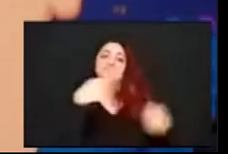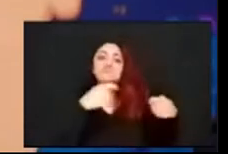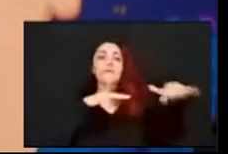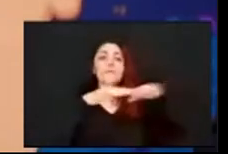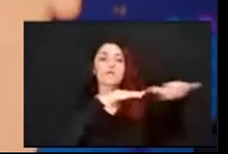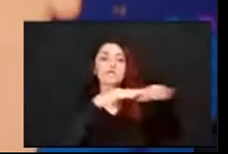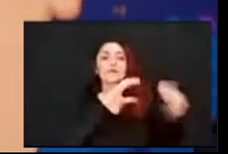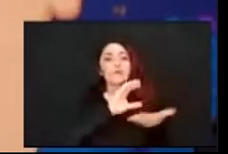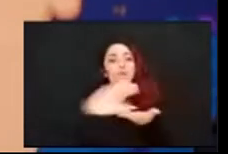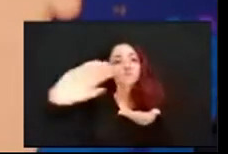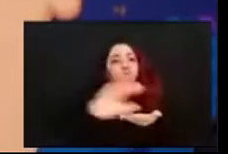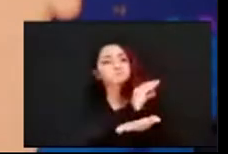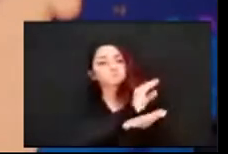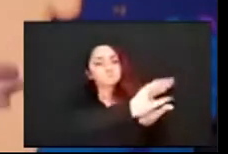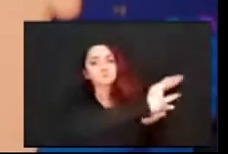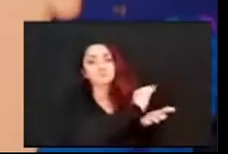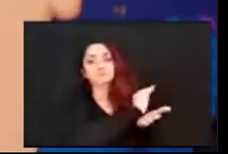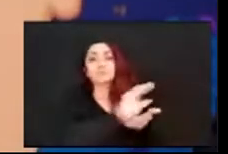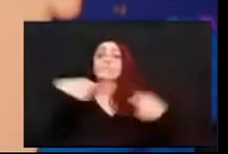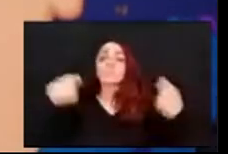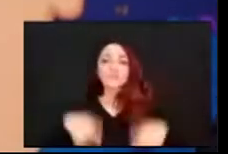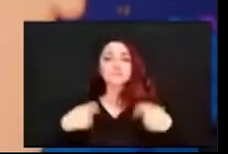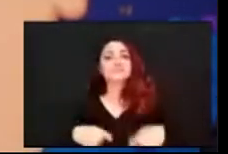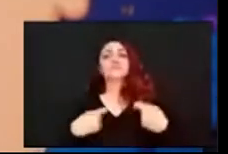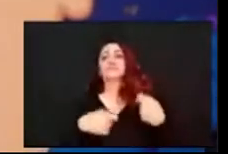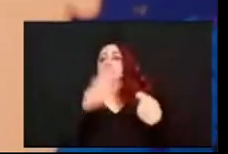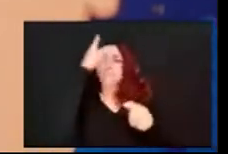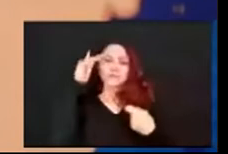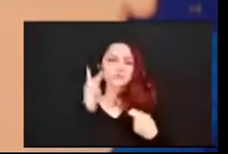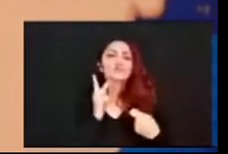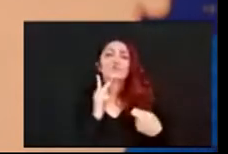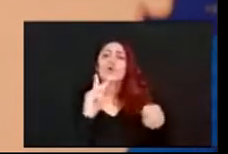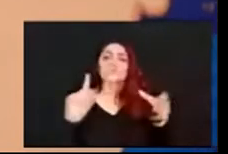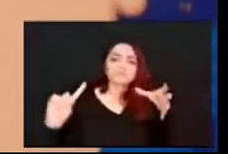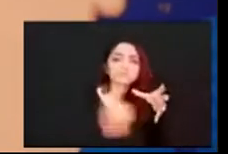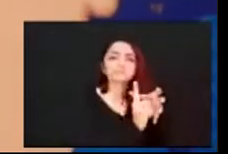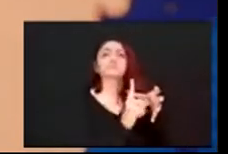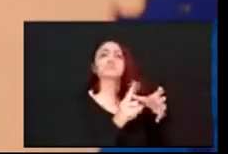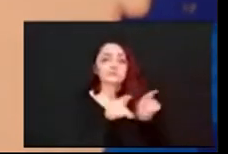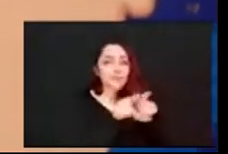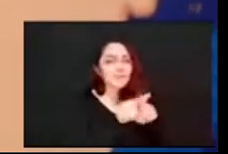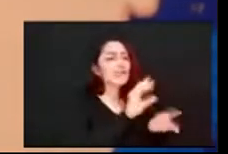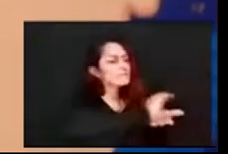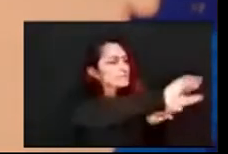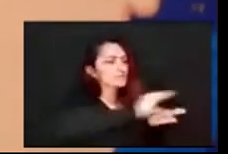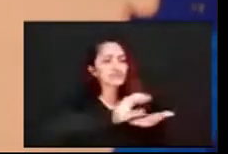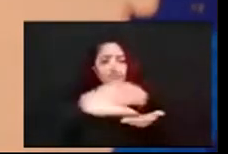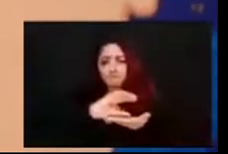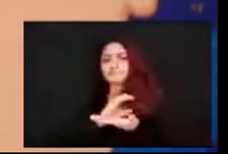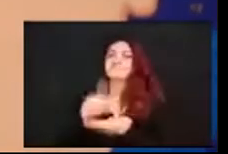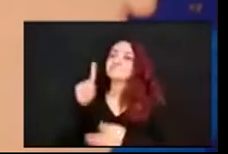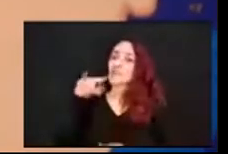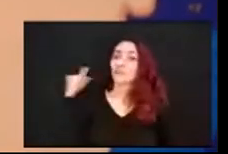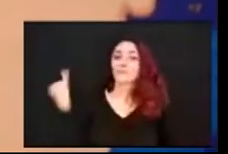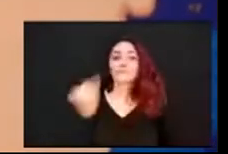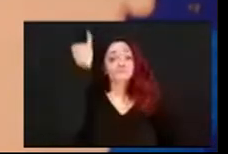pessoas né recursos capital humano sem capital de investimento também nesse processo então é fundamental que